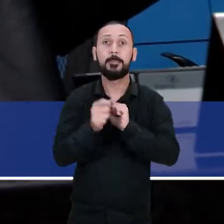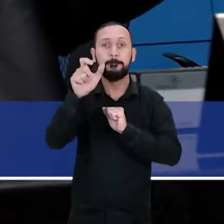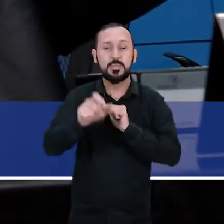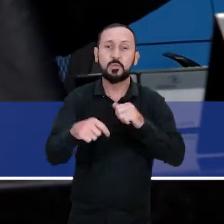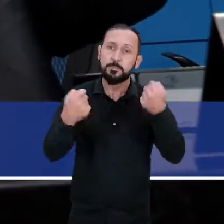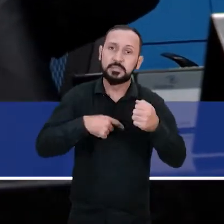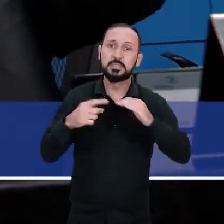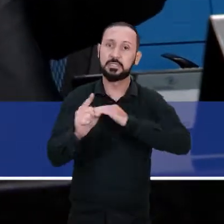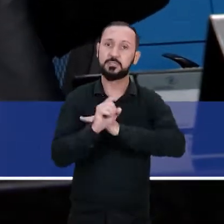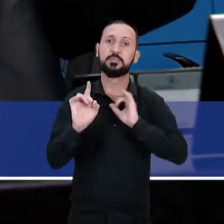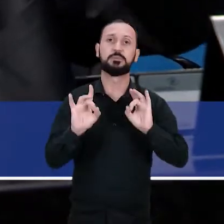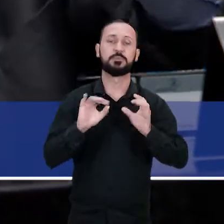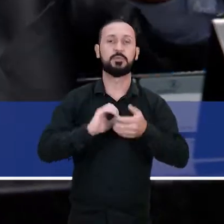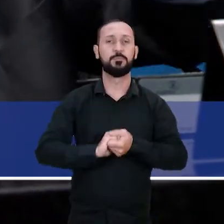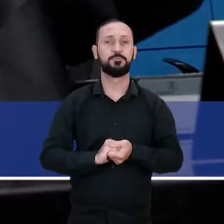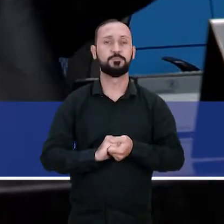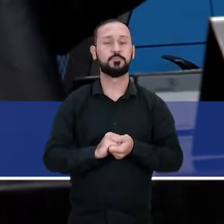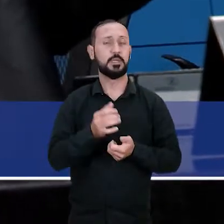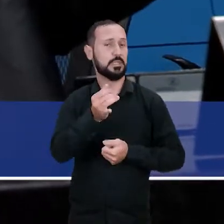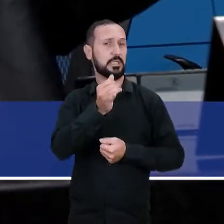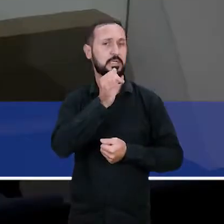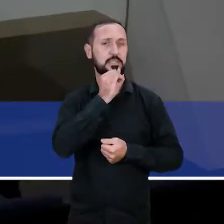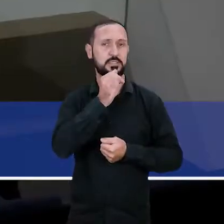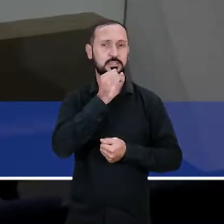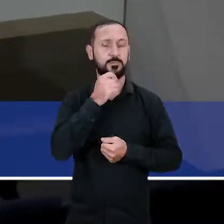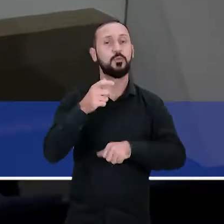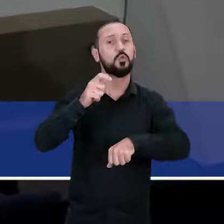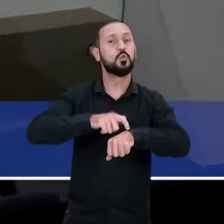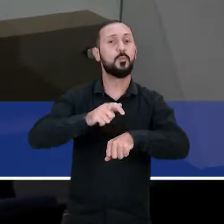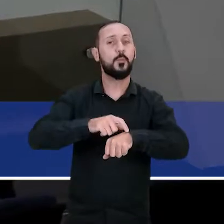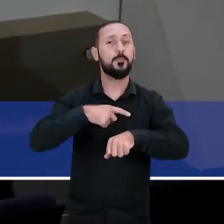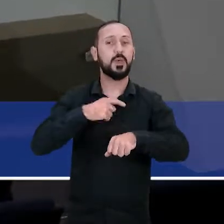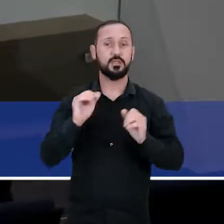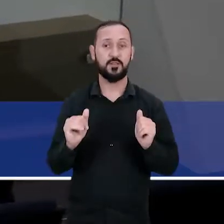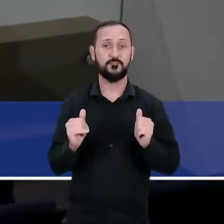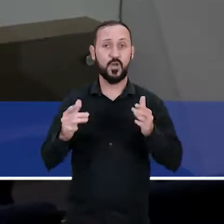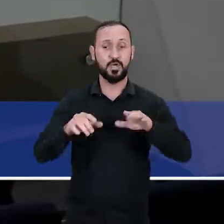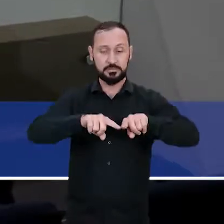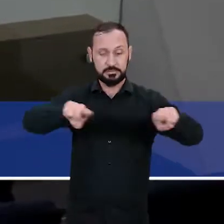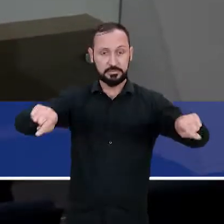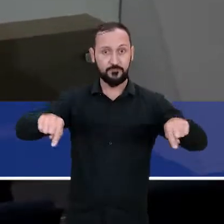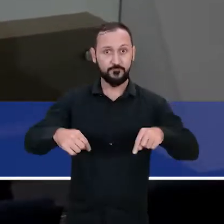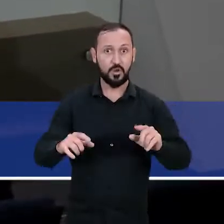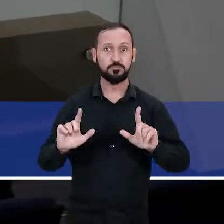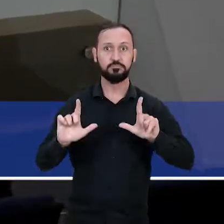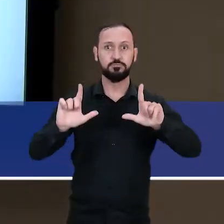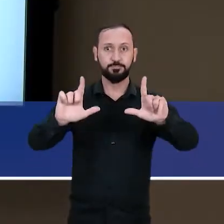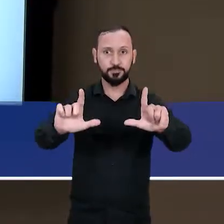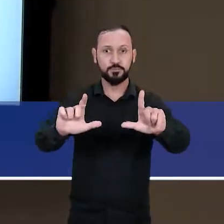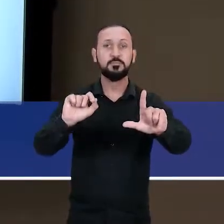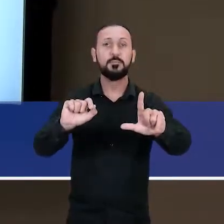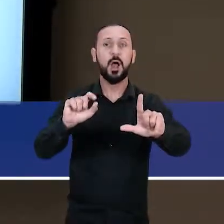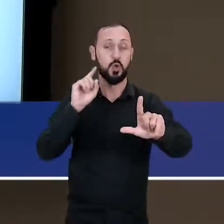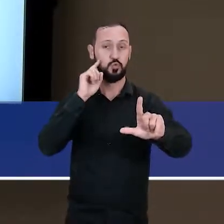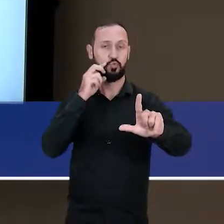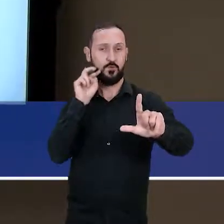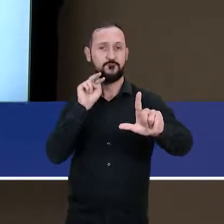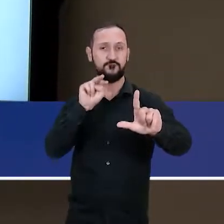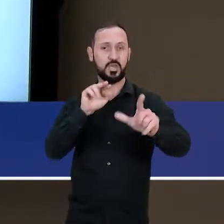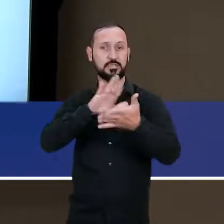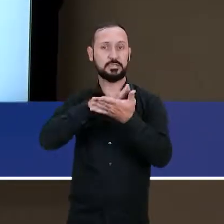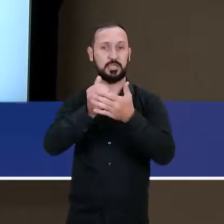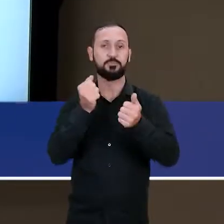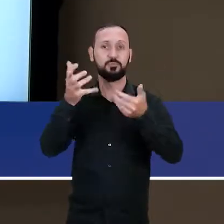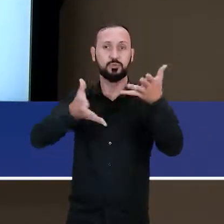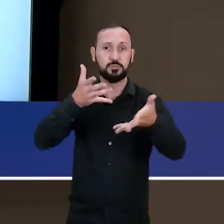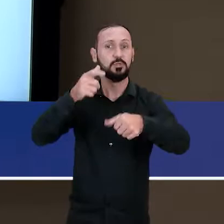todas as pessoas que necessitem de atendimento especial. Como, por exemplo, ao colocar uma televisão na área da galeria para que surdos acompanhem a